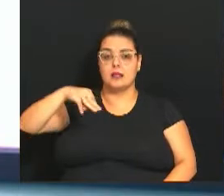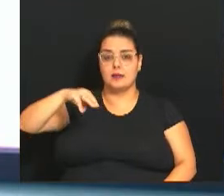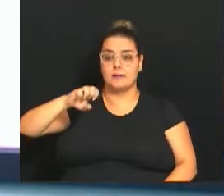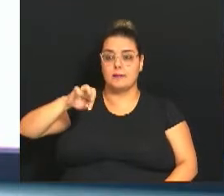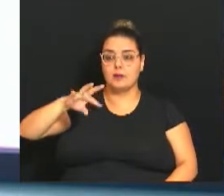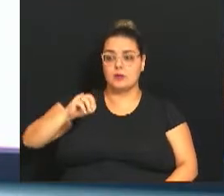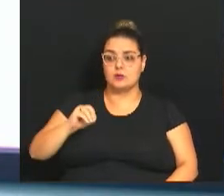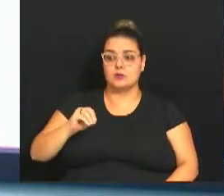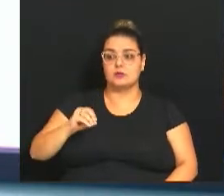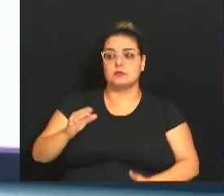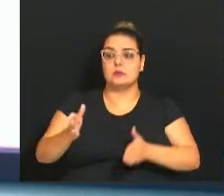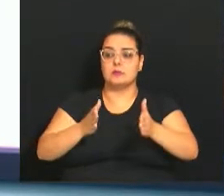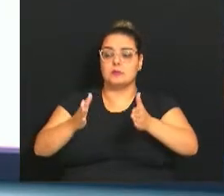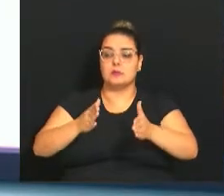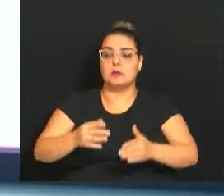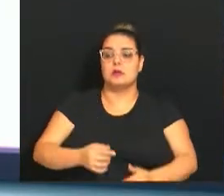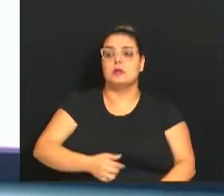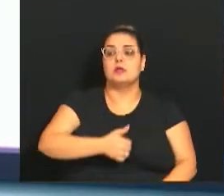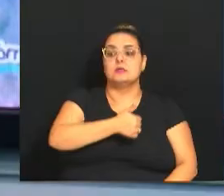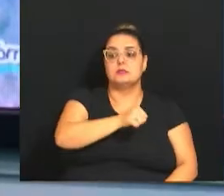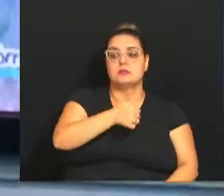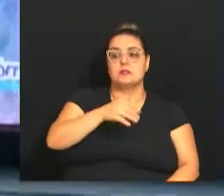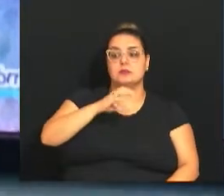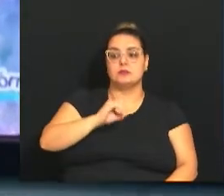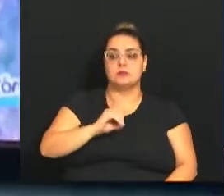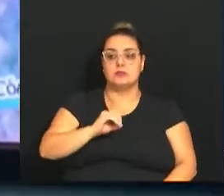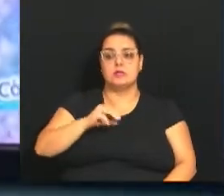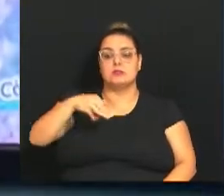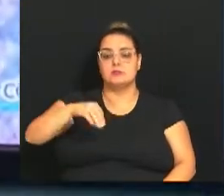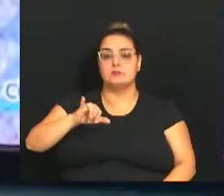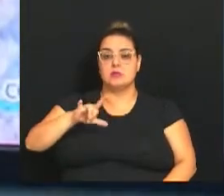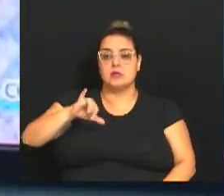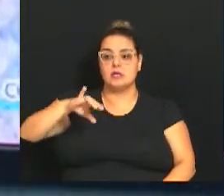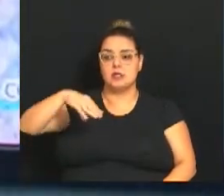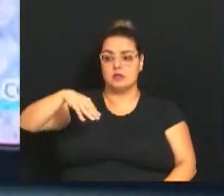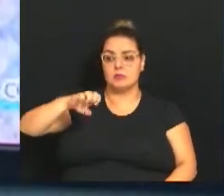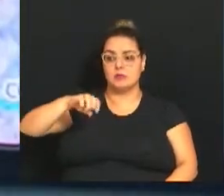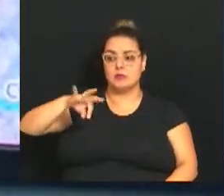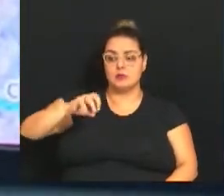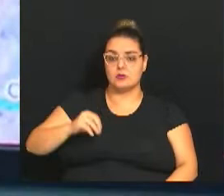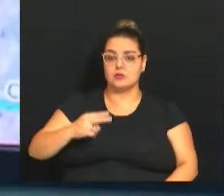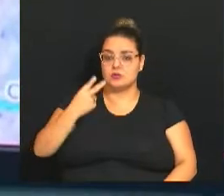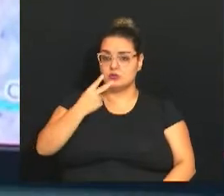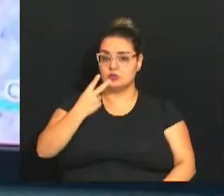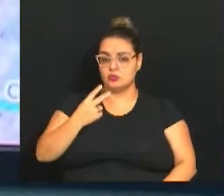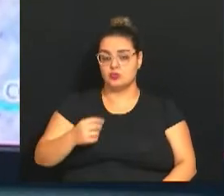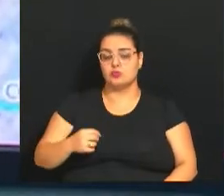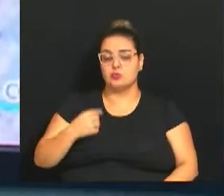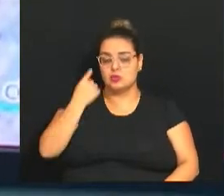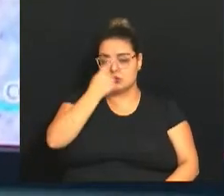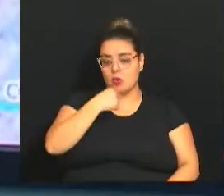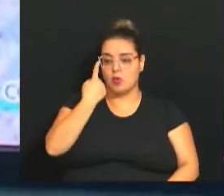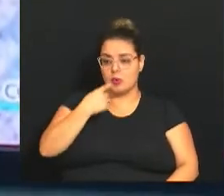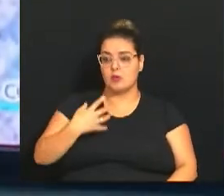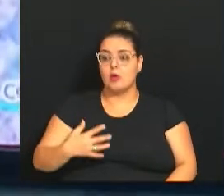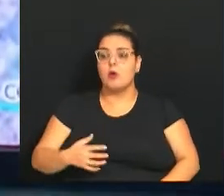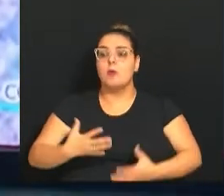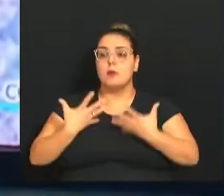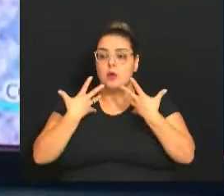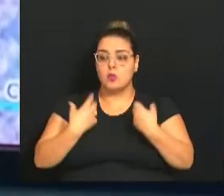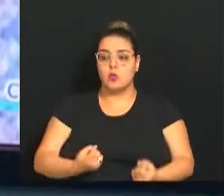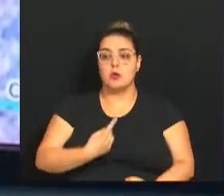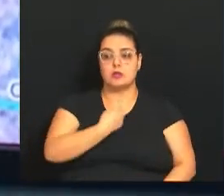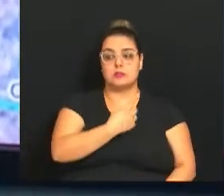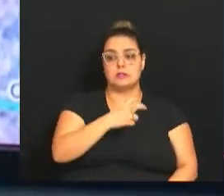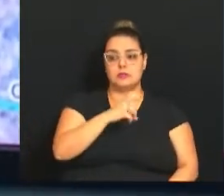110 milímetros em 2 horas na segunda. A ideia é construir um piscinão subterrâneo com capacidade de suportar 150